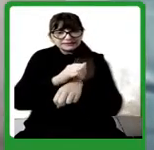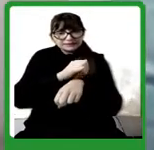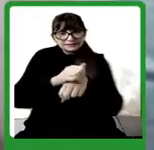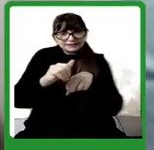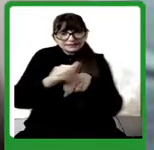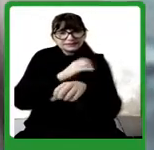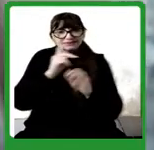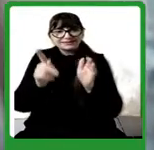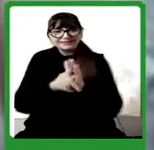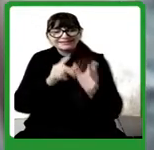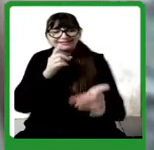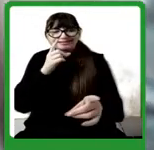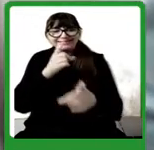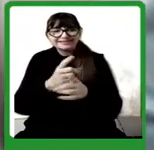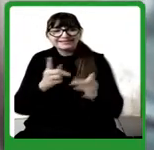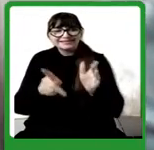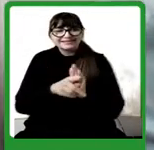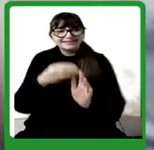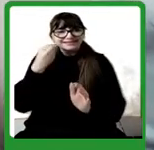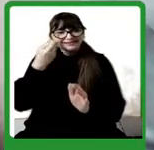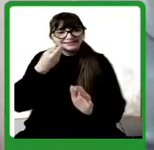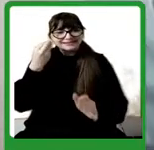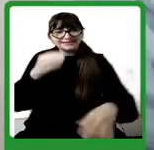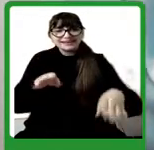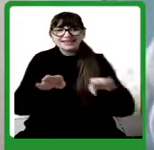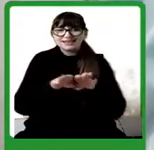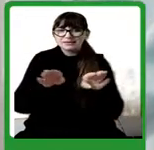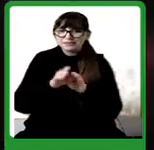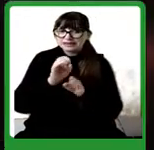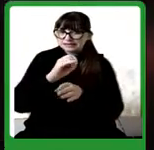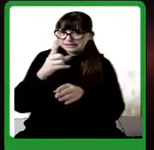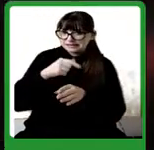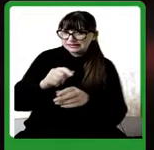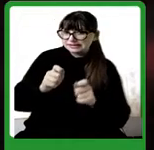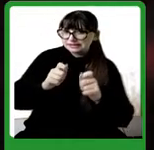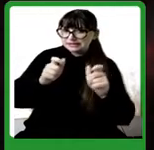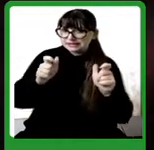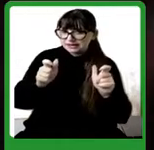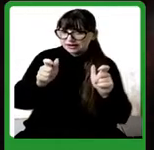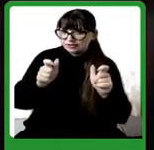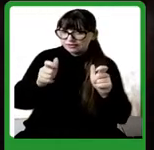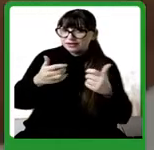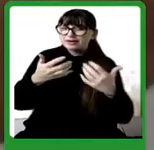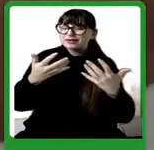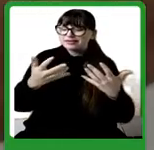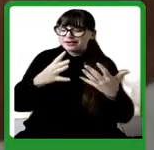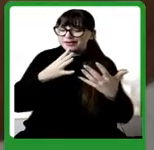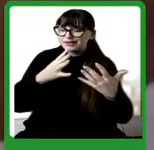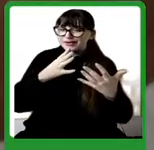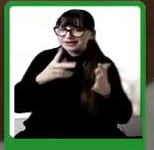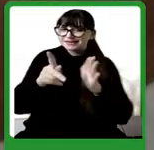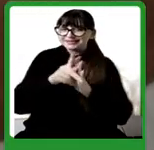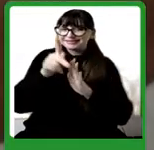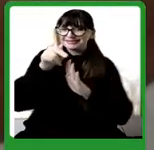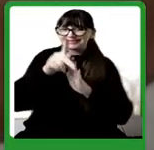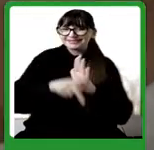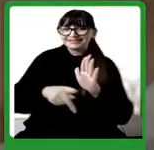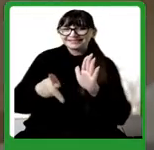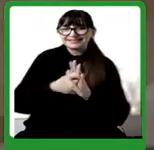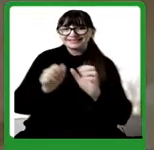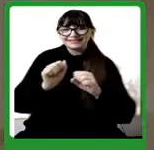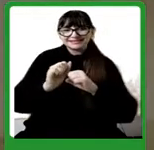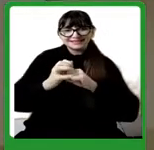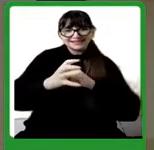da sua sabedoria e experiência. Se isso chamou a sua atenção, conheça o novo programa da Sicredi Alto